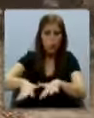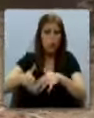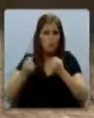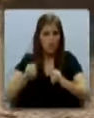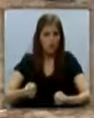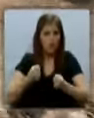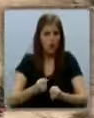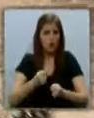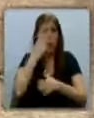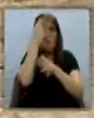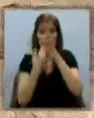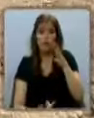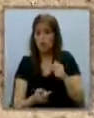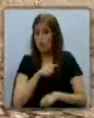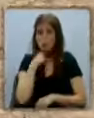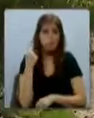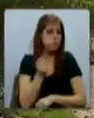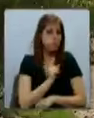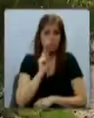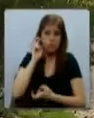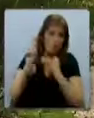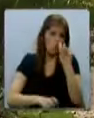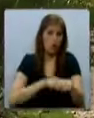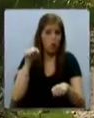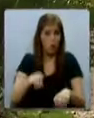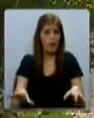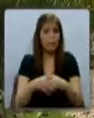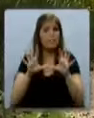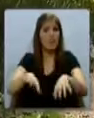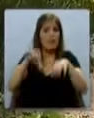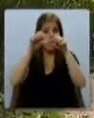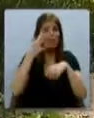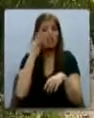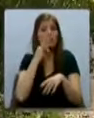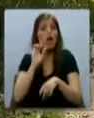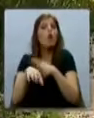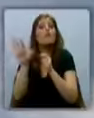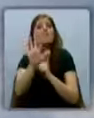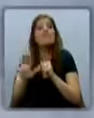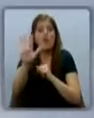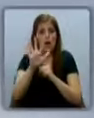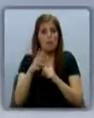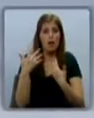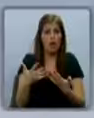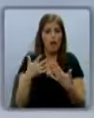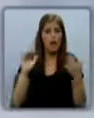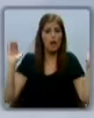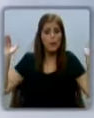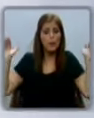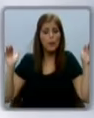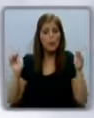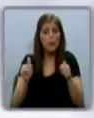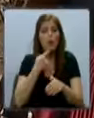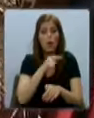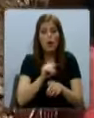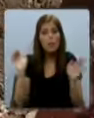os mergulhadores de executar as buscas. Hoje, as equipas de resgate optaram por outra estratégia. Estão a reduzir o caudal da ribeira.